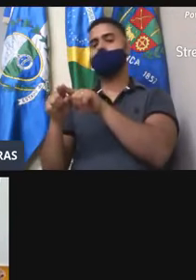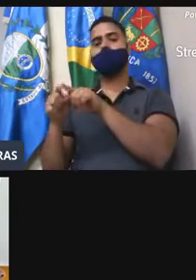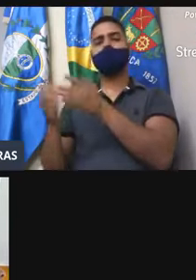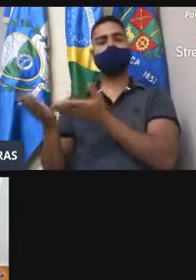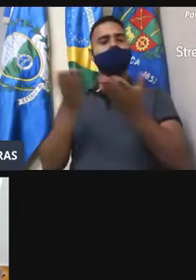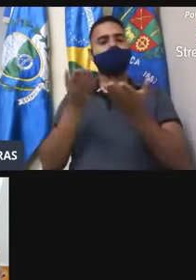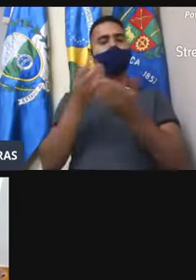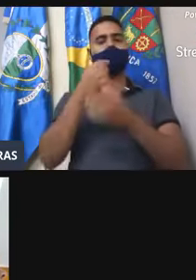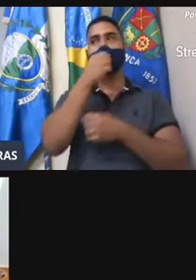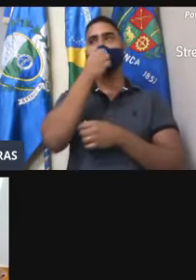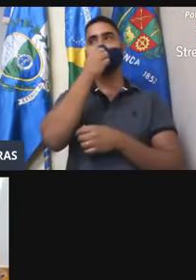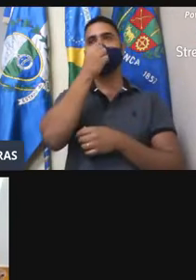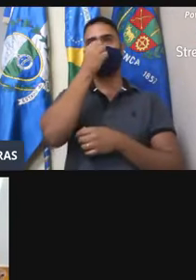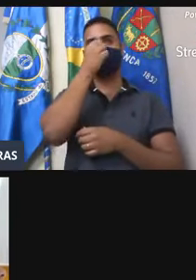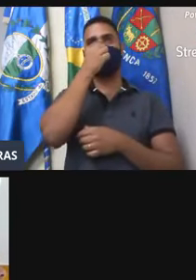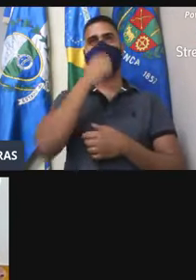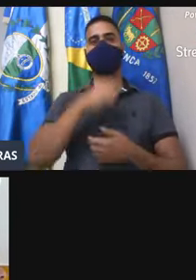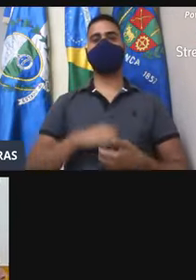plenário.